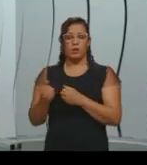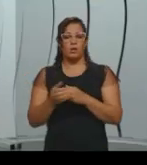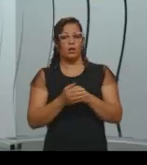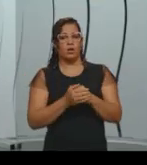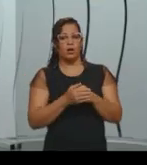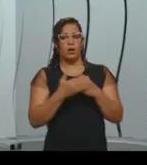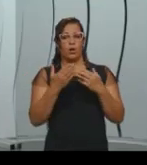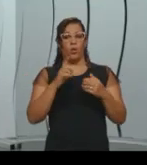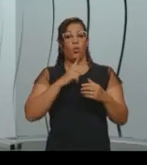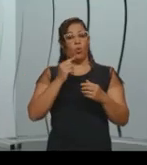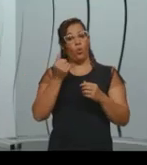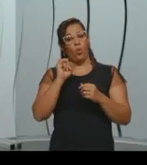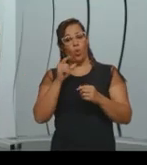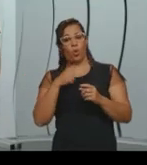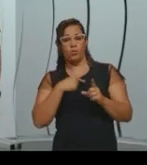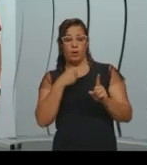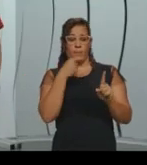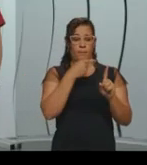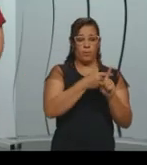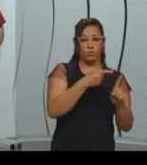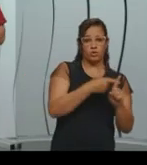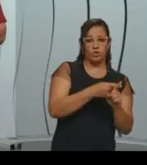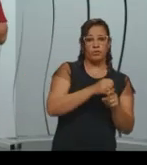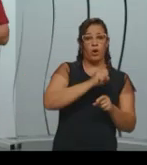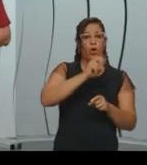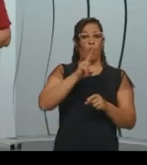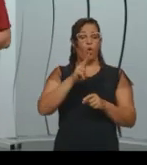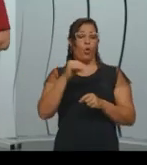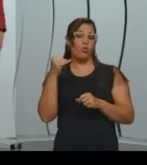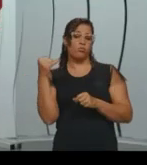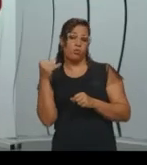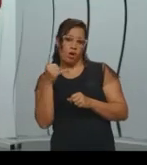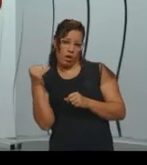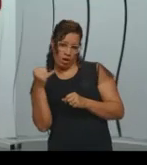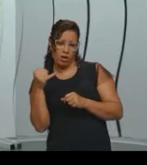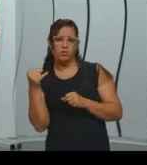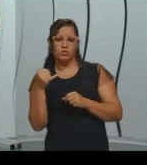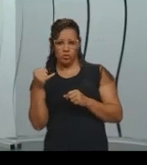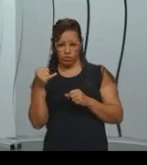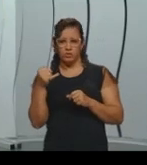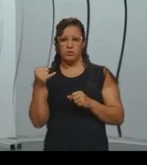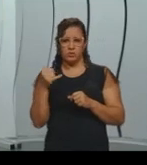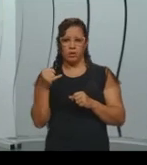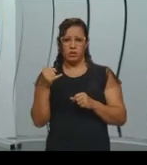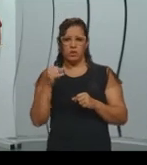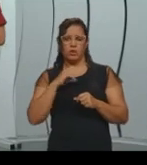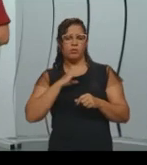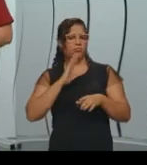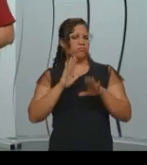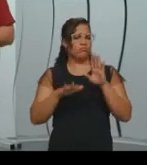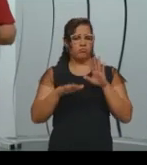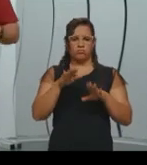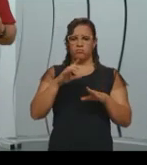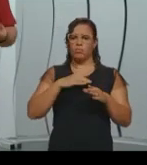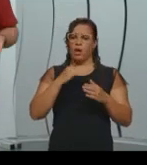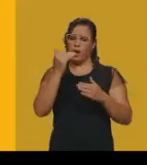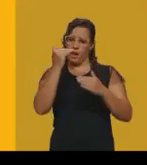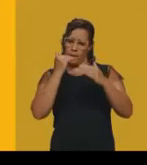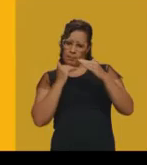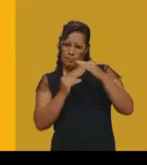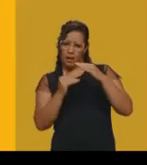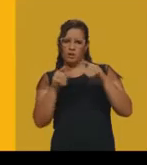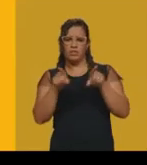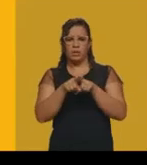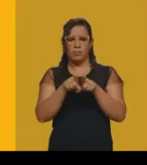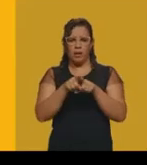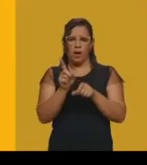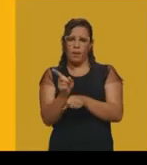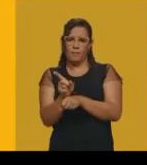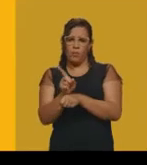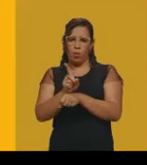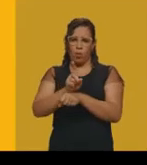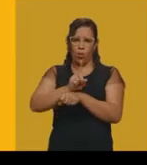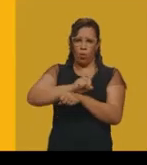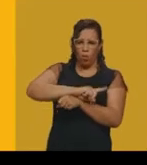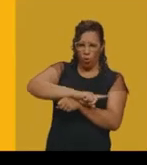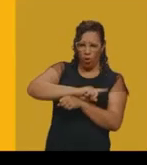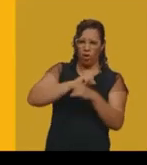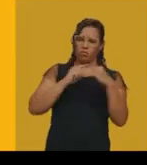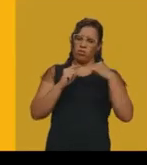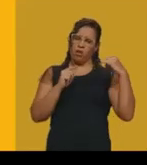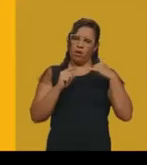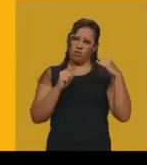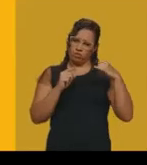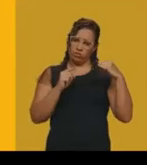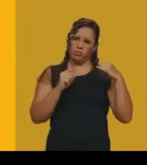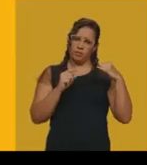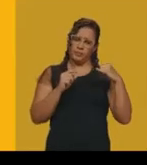parte positiva como na parte negativa. Eu acabei não colocando aqui, mas ele pode ficar aqui embaixo também, quando a aceleração for negativa. Tudo bem?